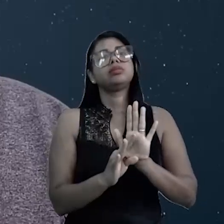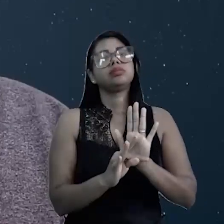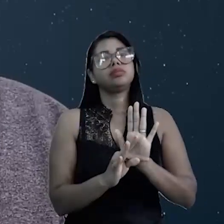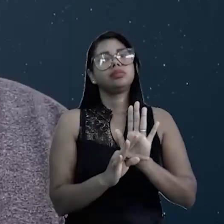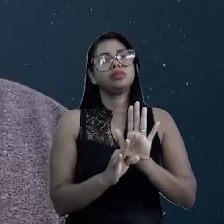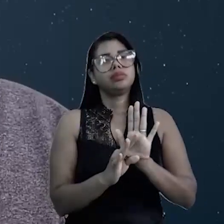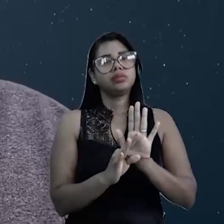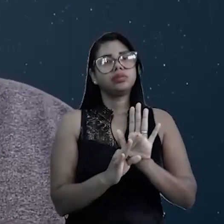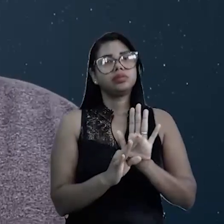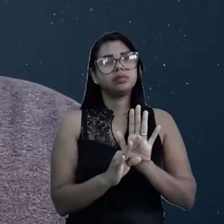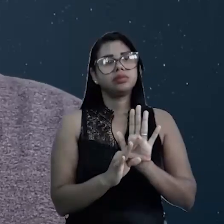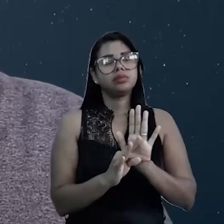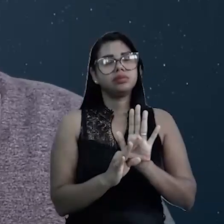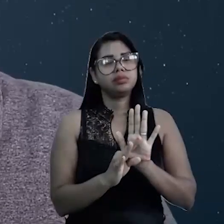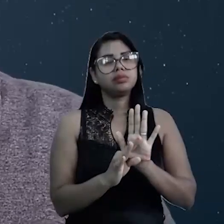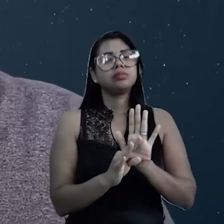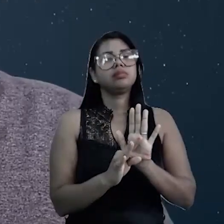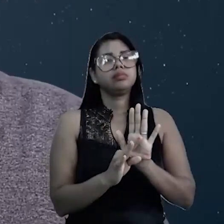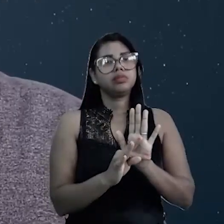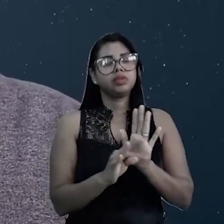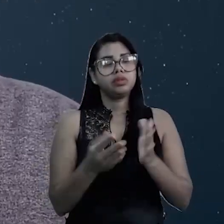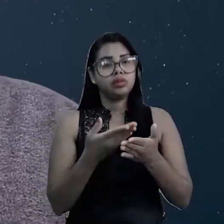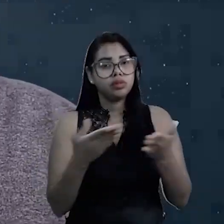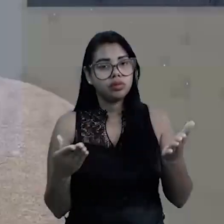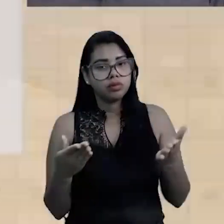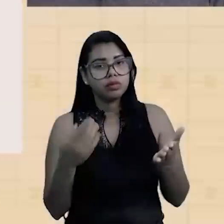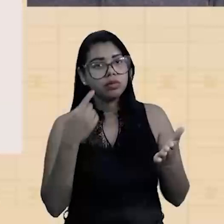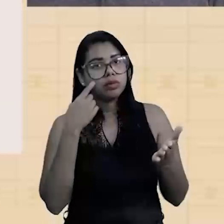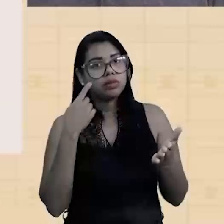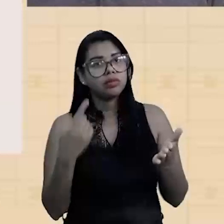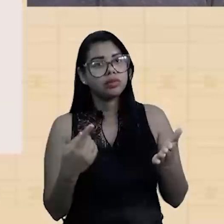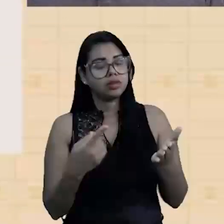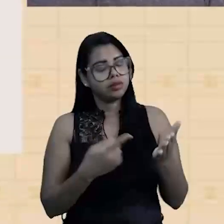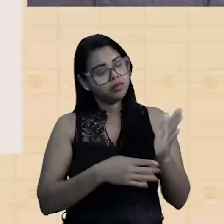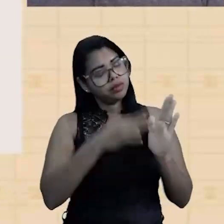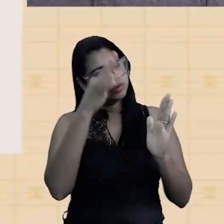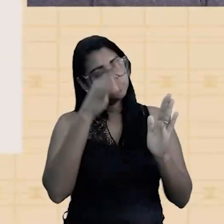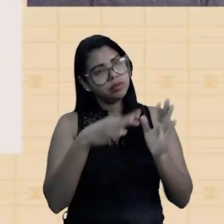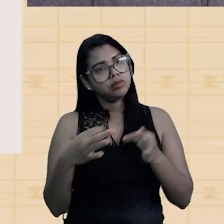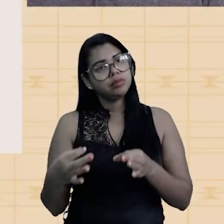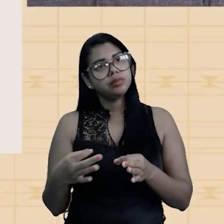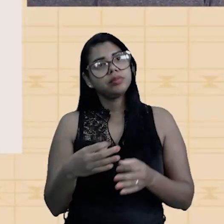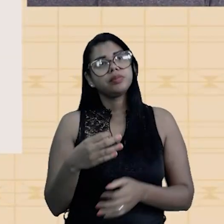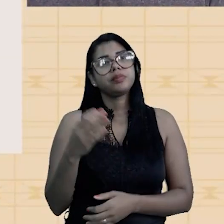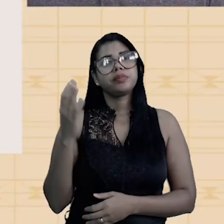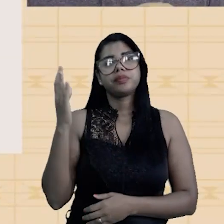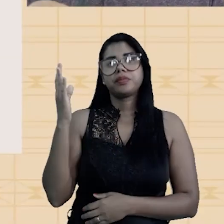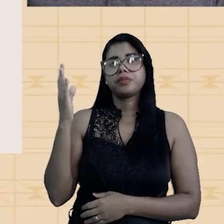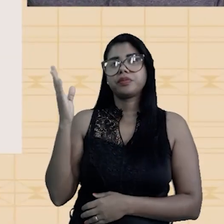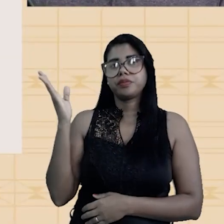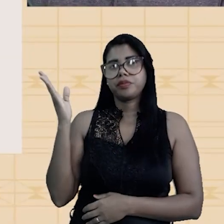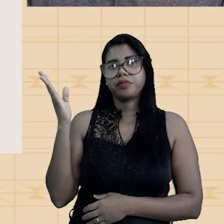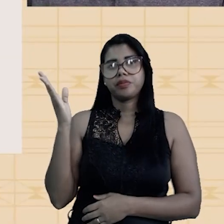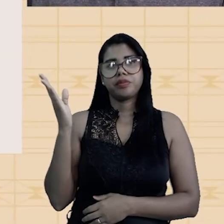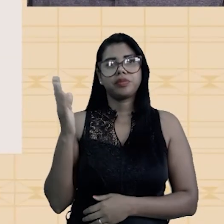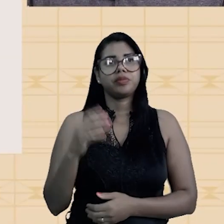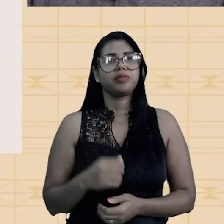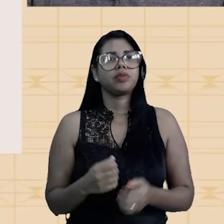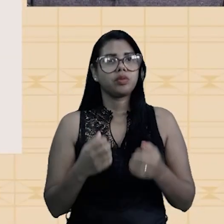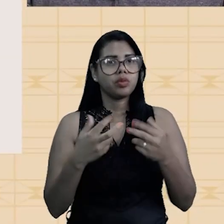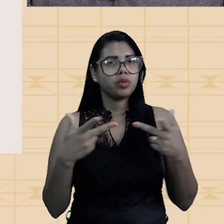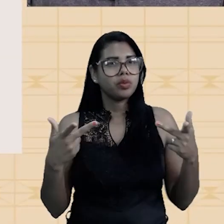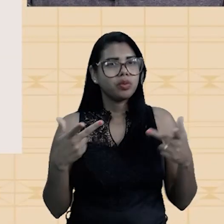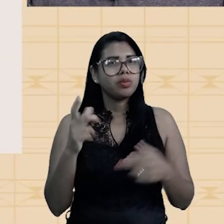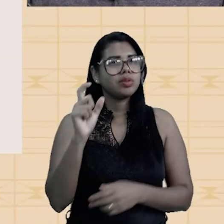bem recebido pelo corretor, tá? Então, palavras, por exemplo, como coisa, essa palavra aqui,